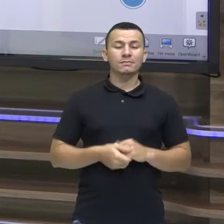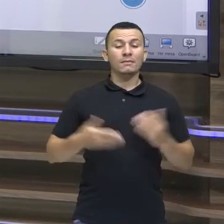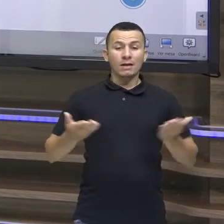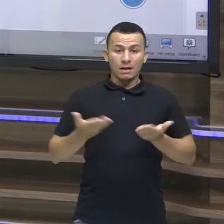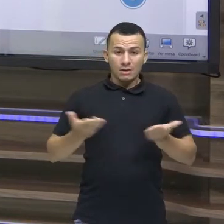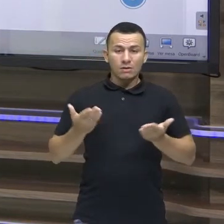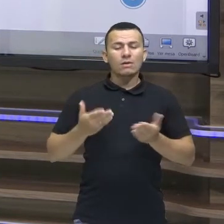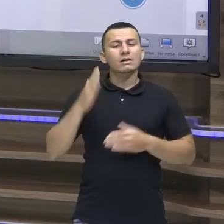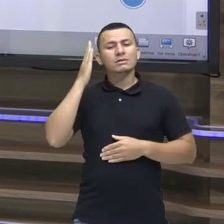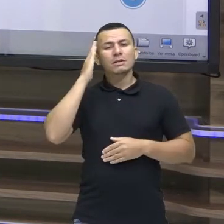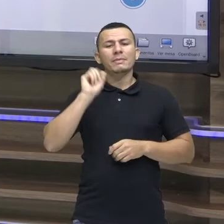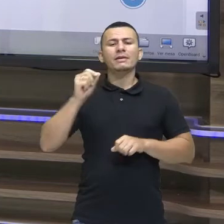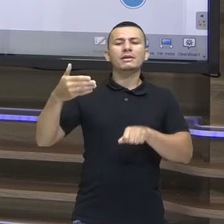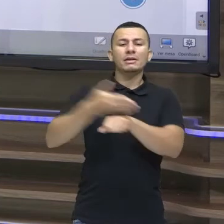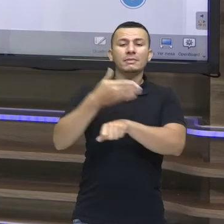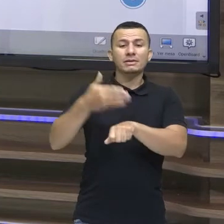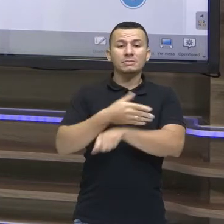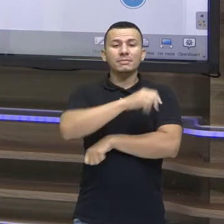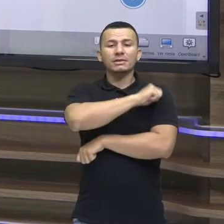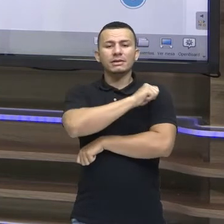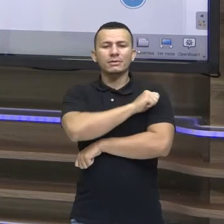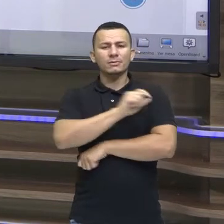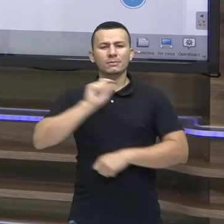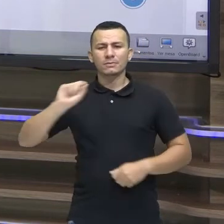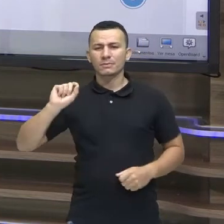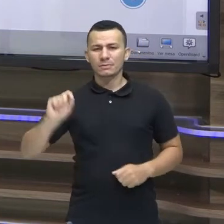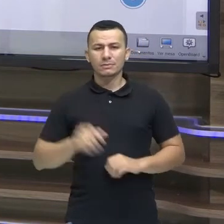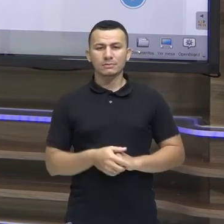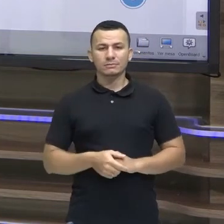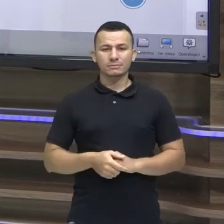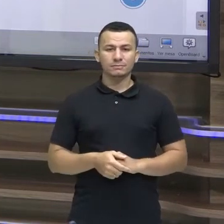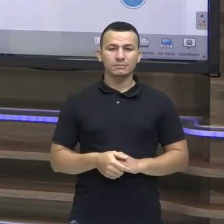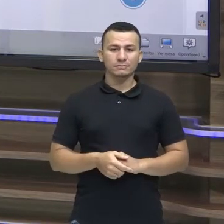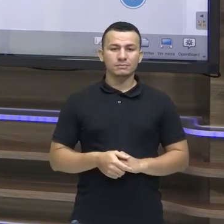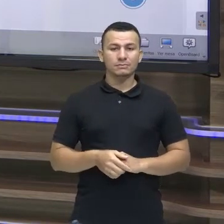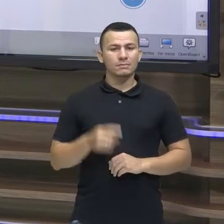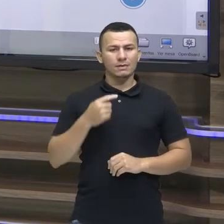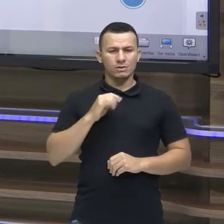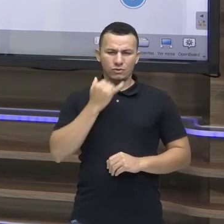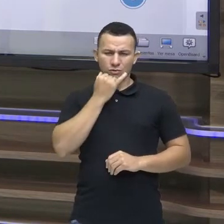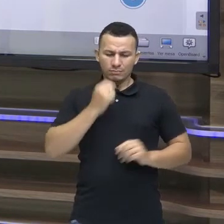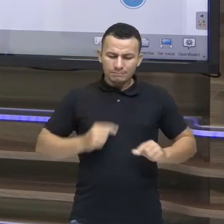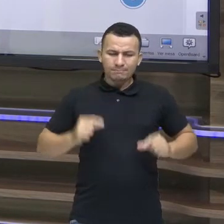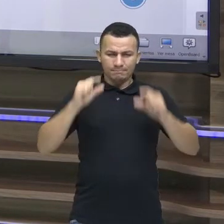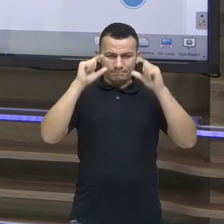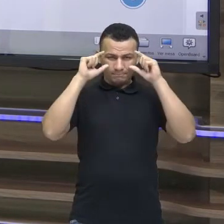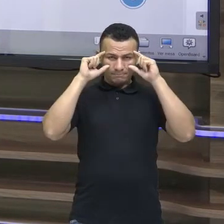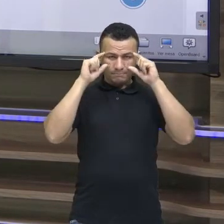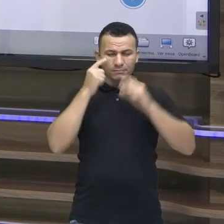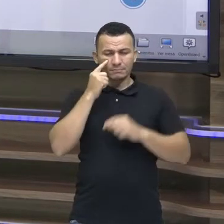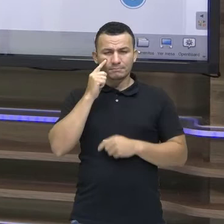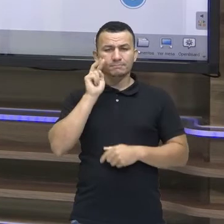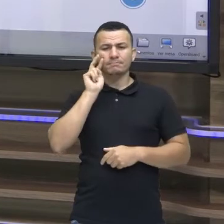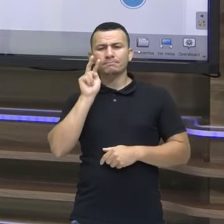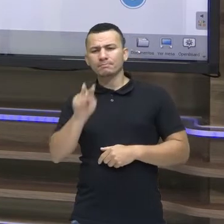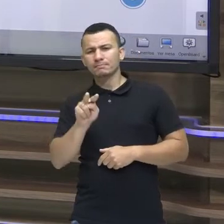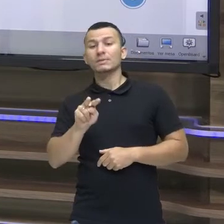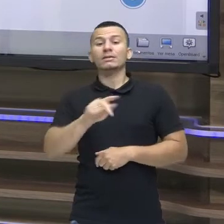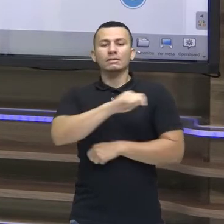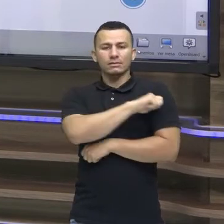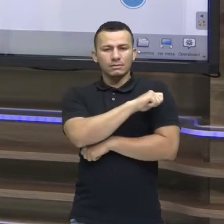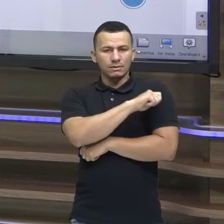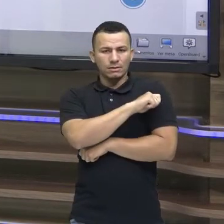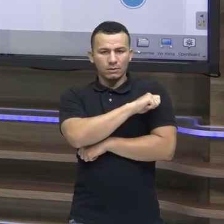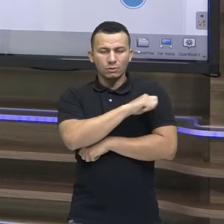dos nossos queridos. Olha aí, quem nós temos? Eu vou colocar os meus óculos aqui. Vamos ver. Nós temos